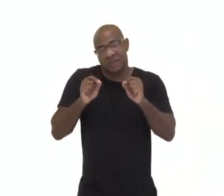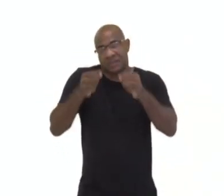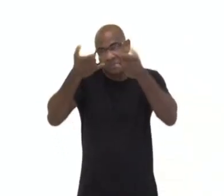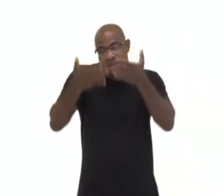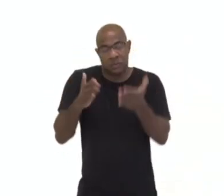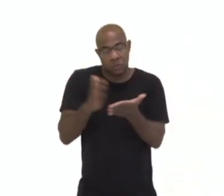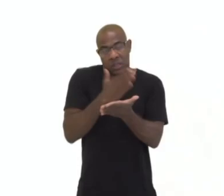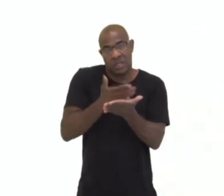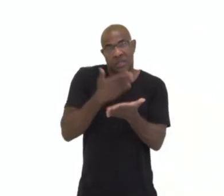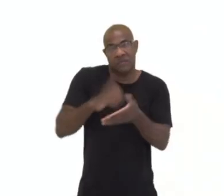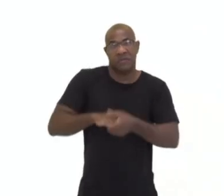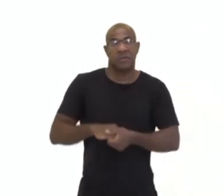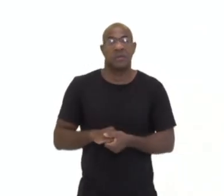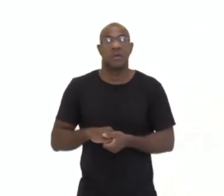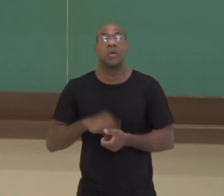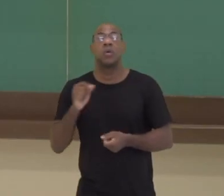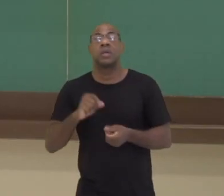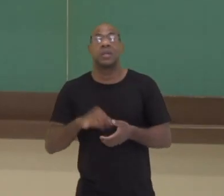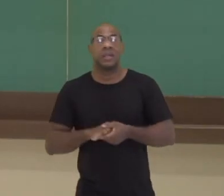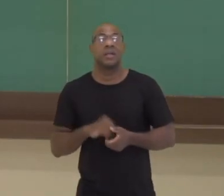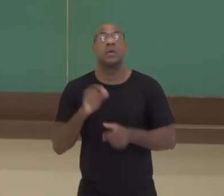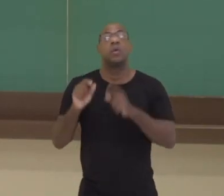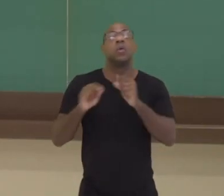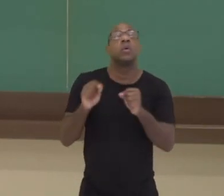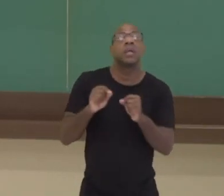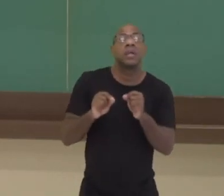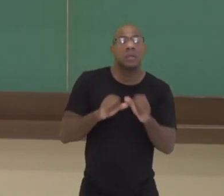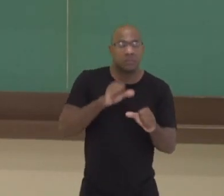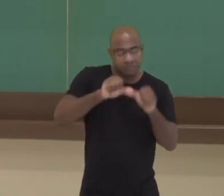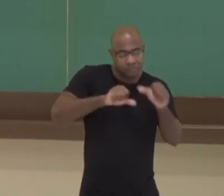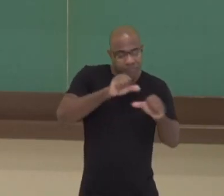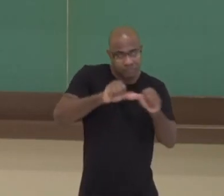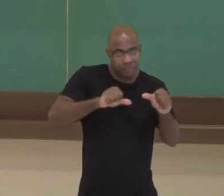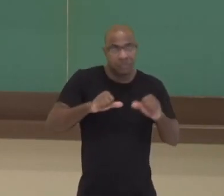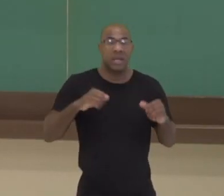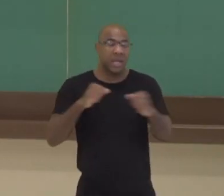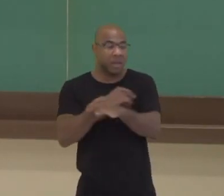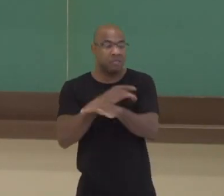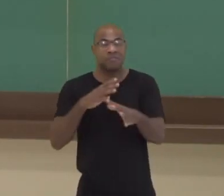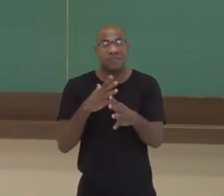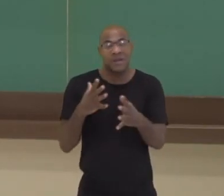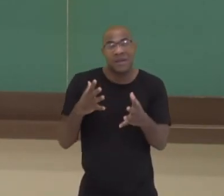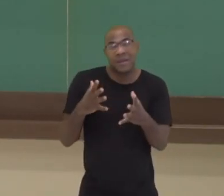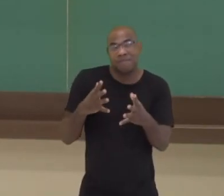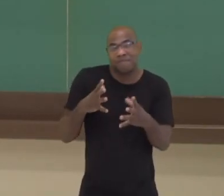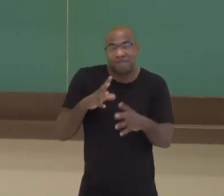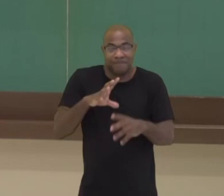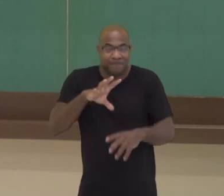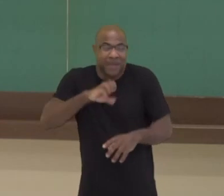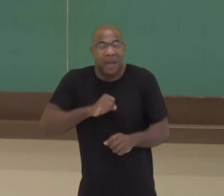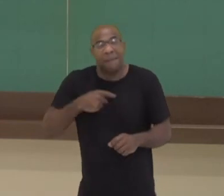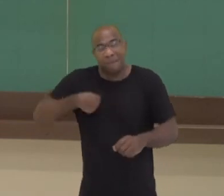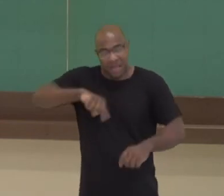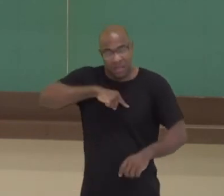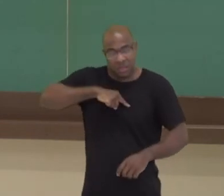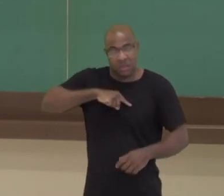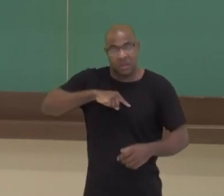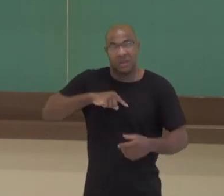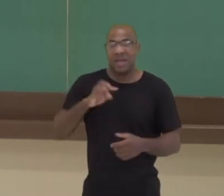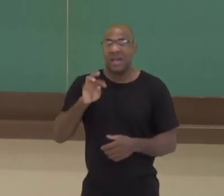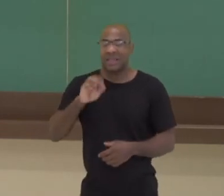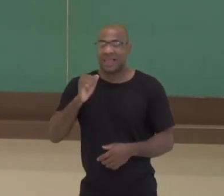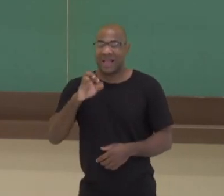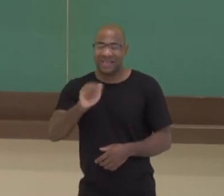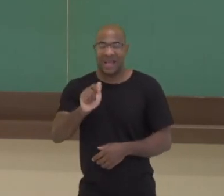para nós, literalmente, graficamente, um ato de amor. Então, quando eu te perguntei lá o que significa traçar